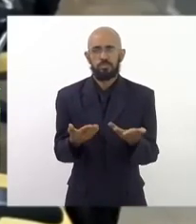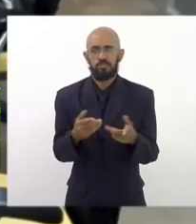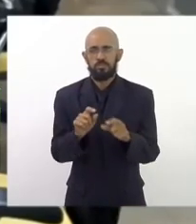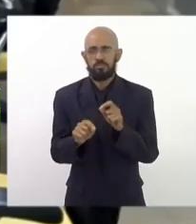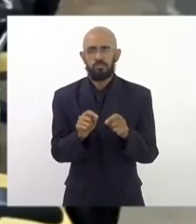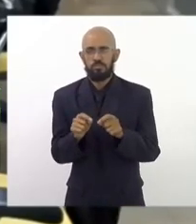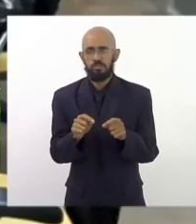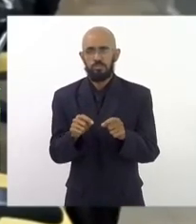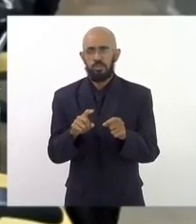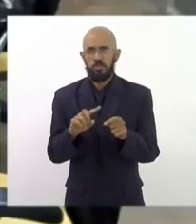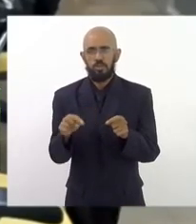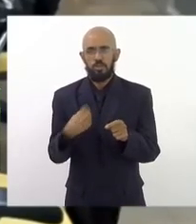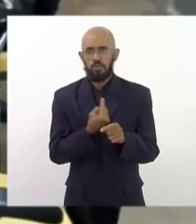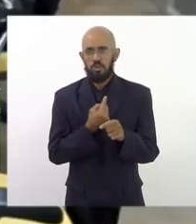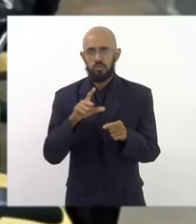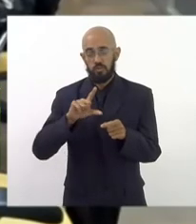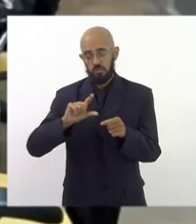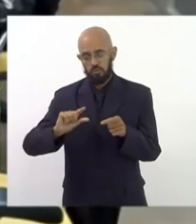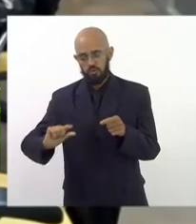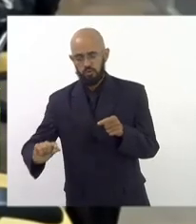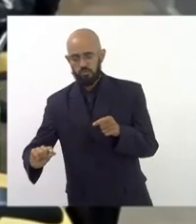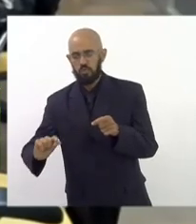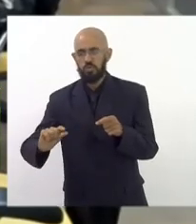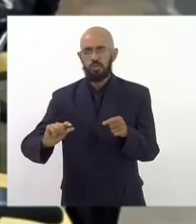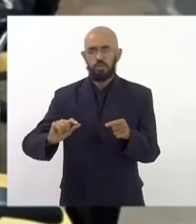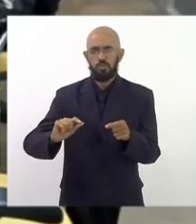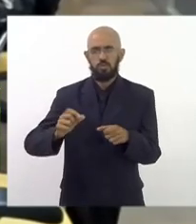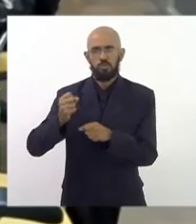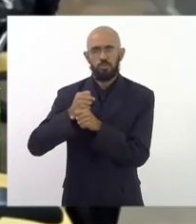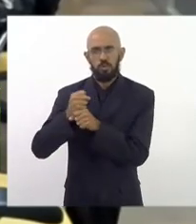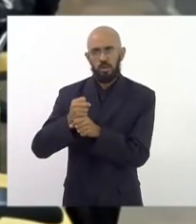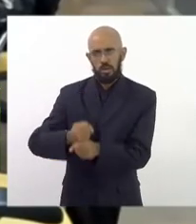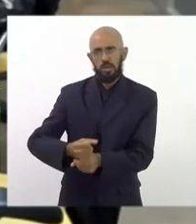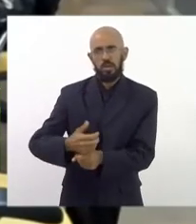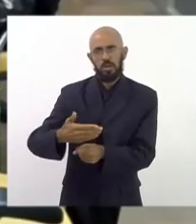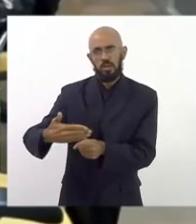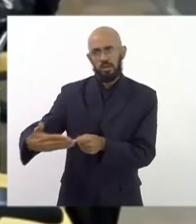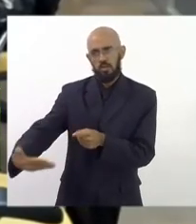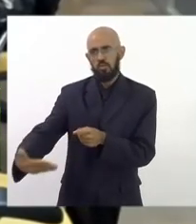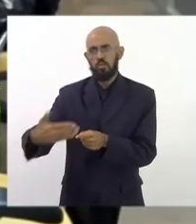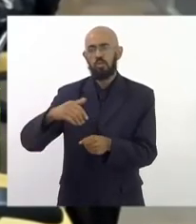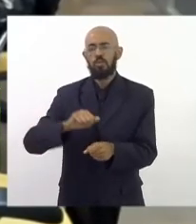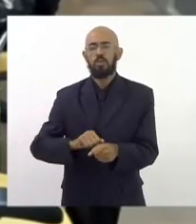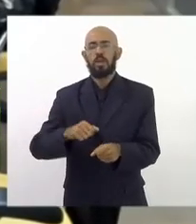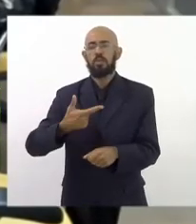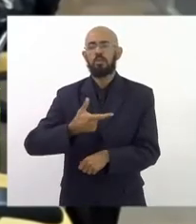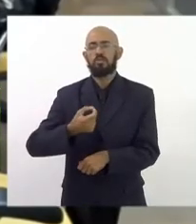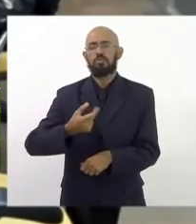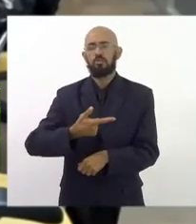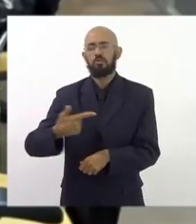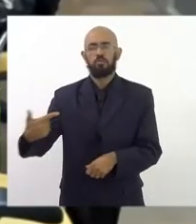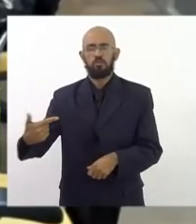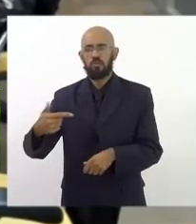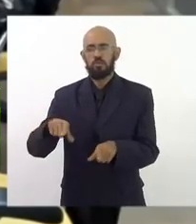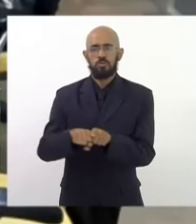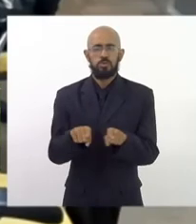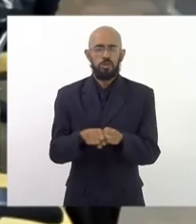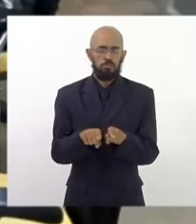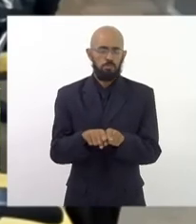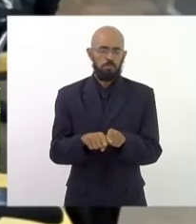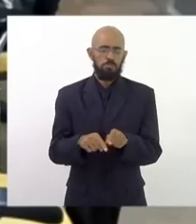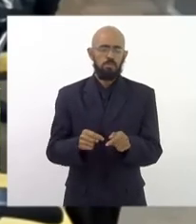vem caindo... É, a cada ano, significativamente, em 22, com a regularização do TAG, a gente